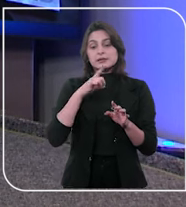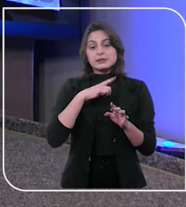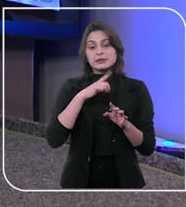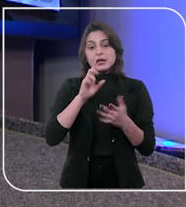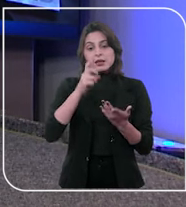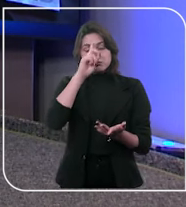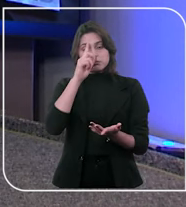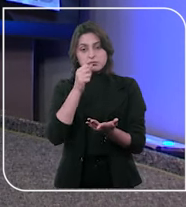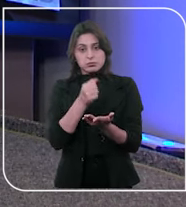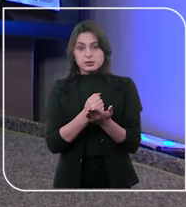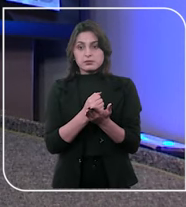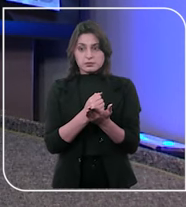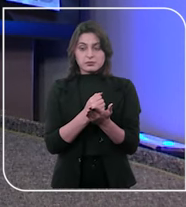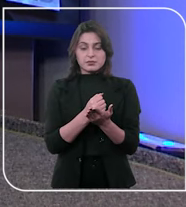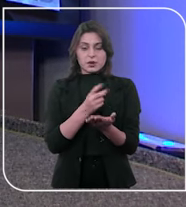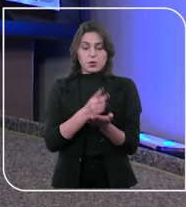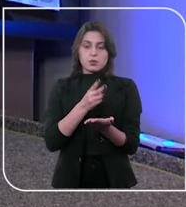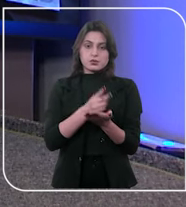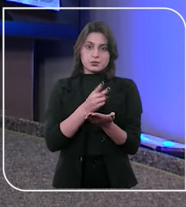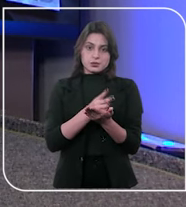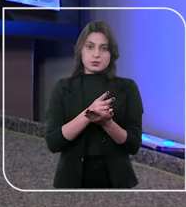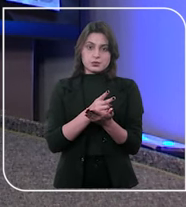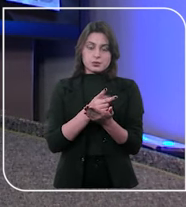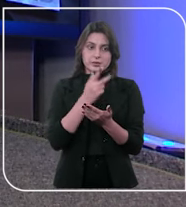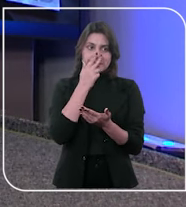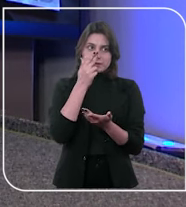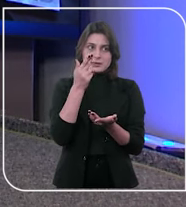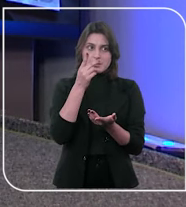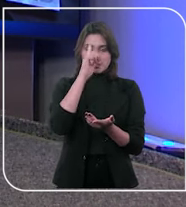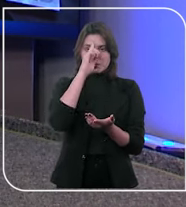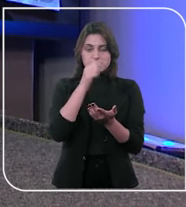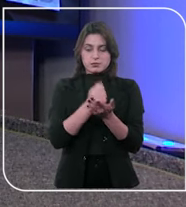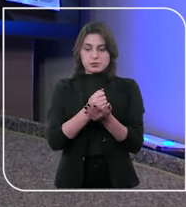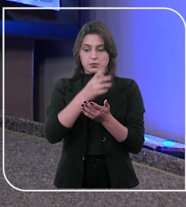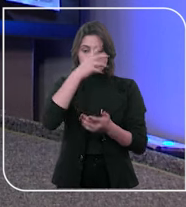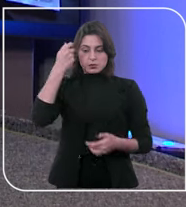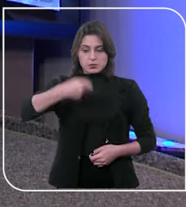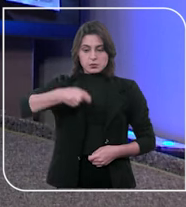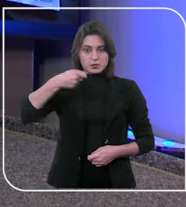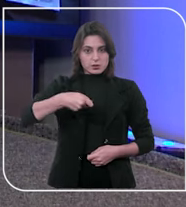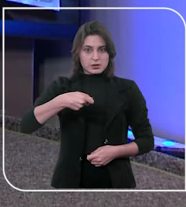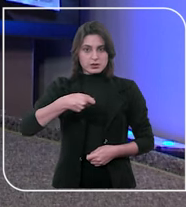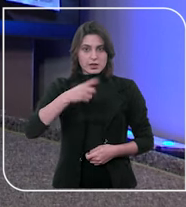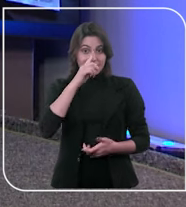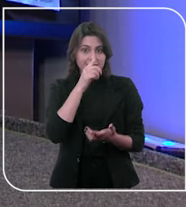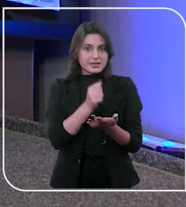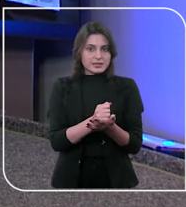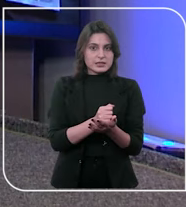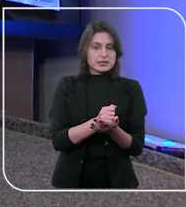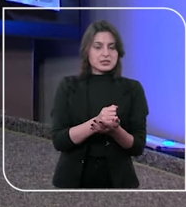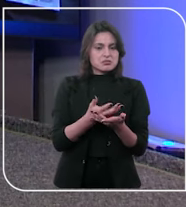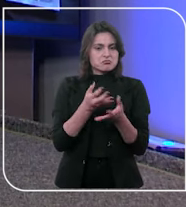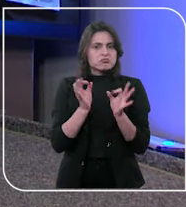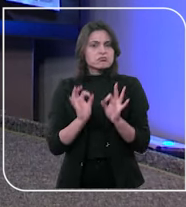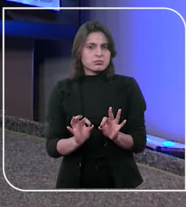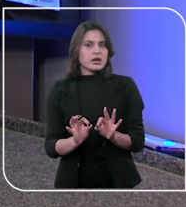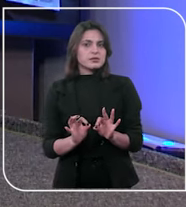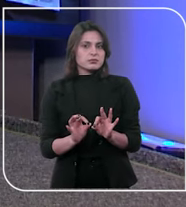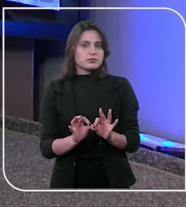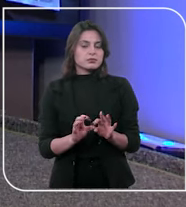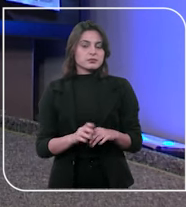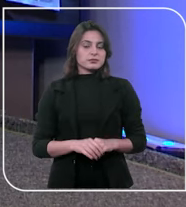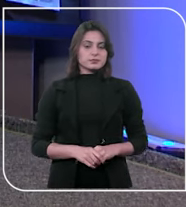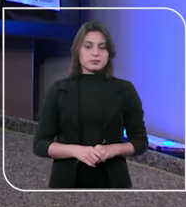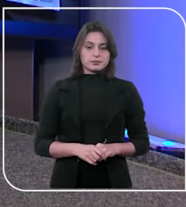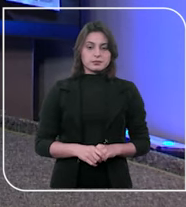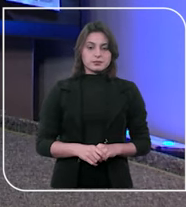essa decisão do veredito do júri, ela é absoluta, assim, de certa forma, e há situações excepcionais em que pode ser anulada,